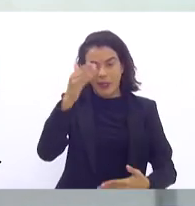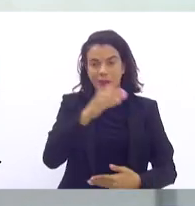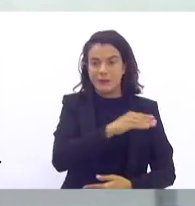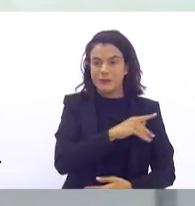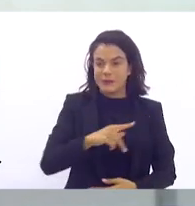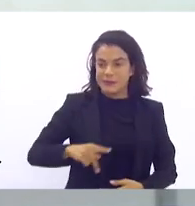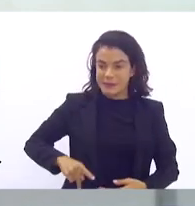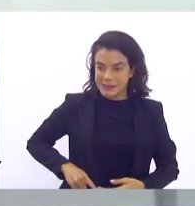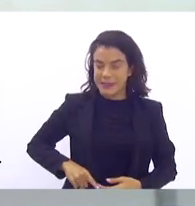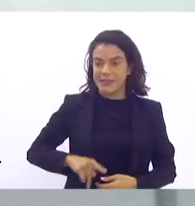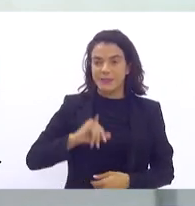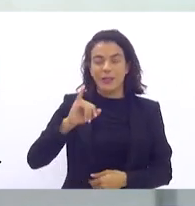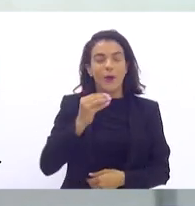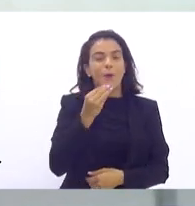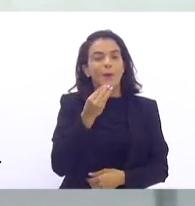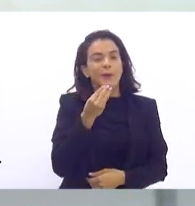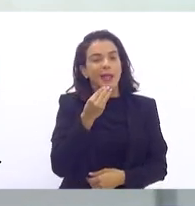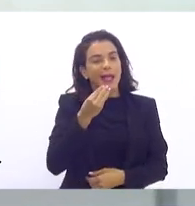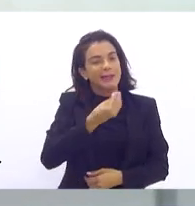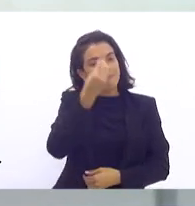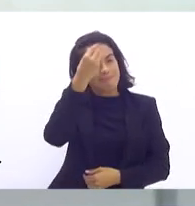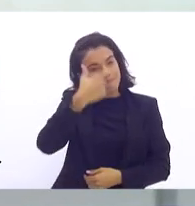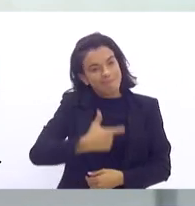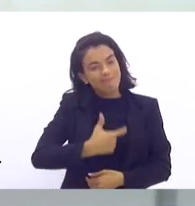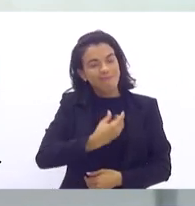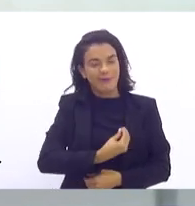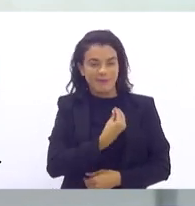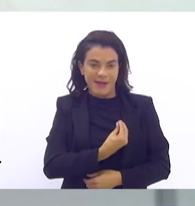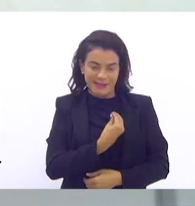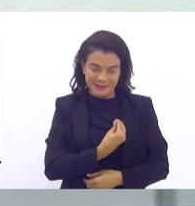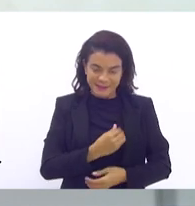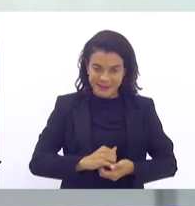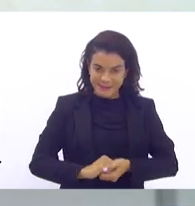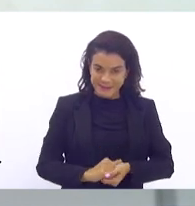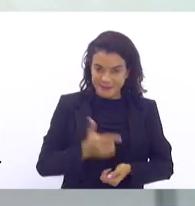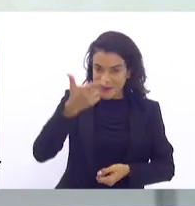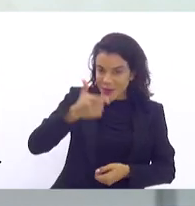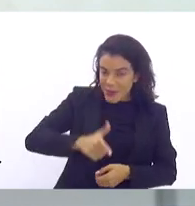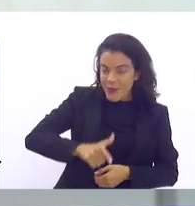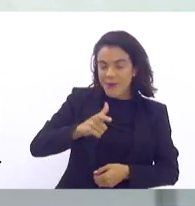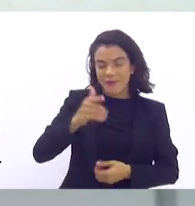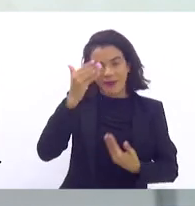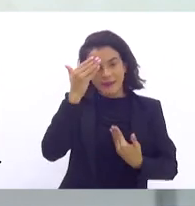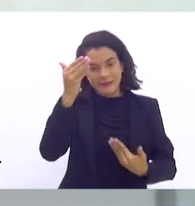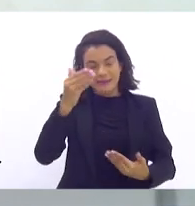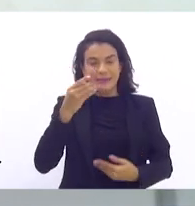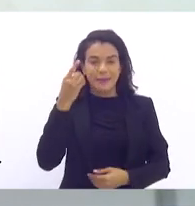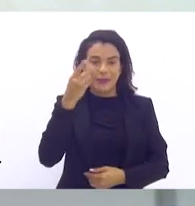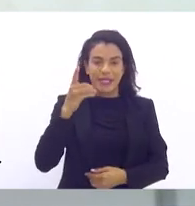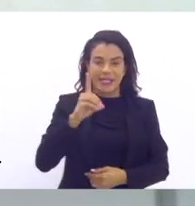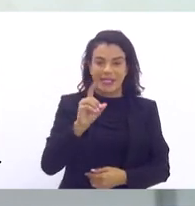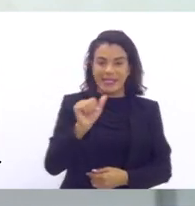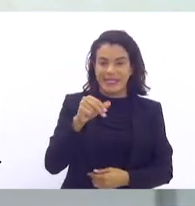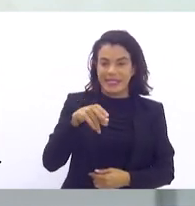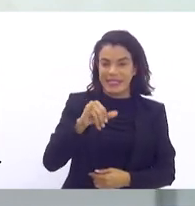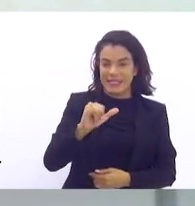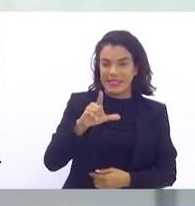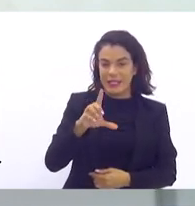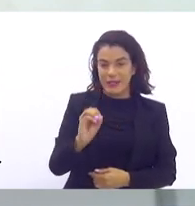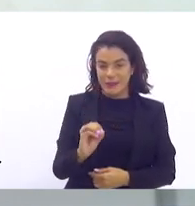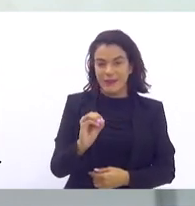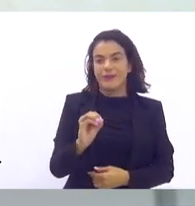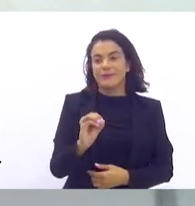pela oportunidade da participação aqui e mais uma vez agradeço a deputado Danilo por estar aqui no Rio de Janeiro